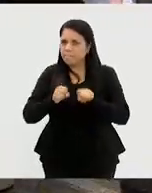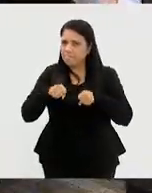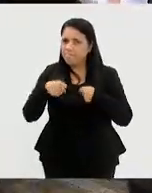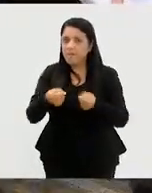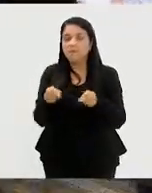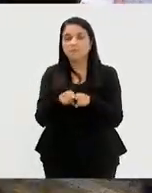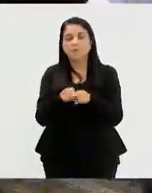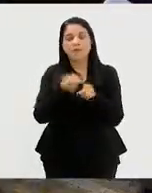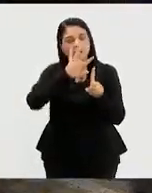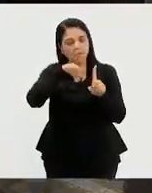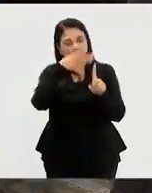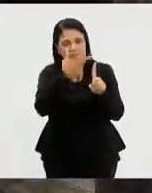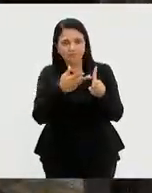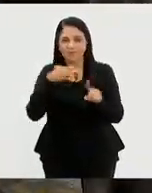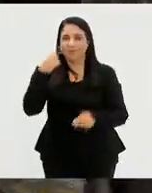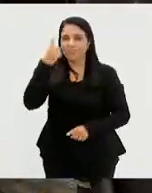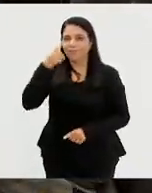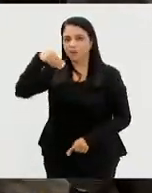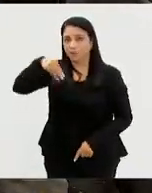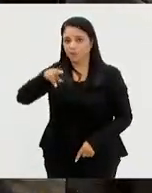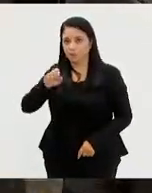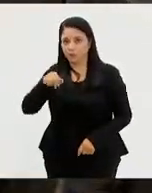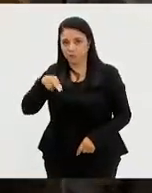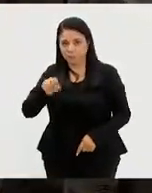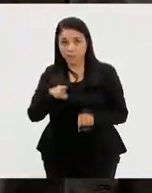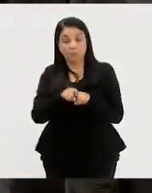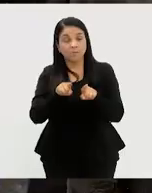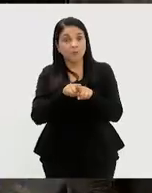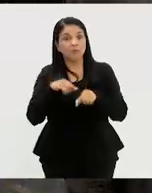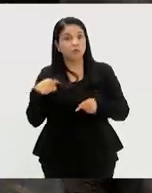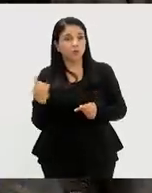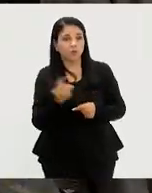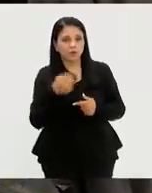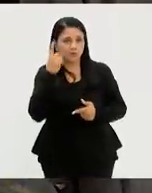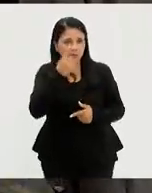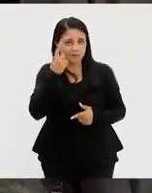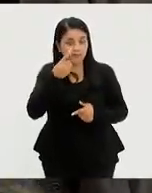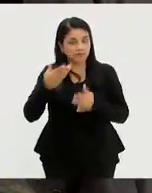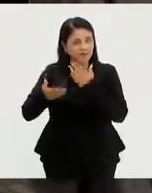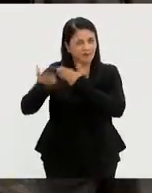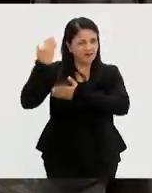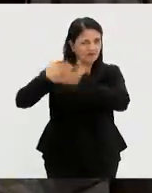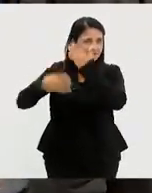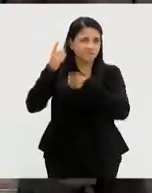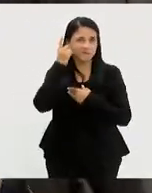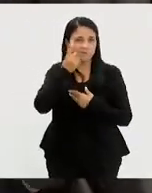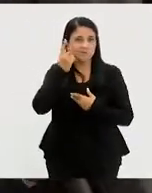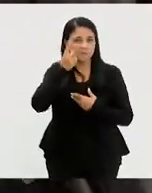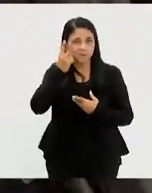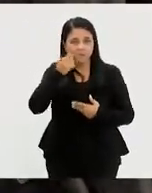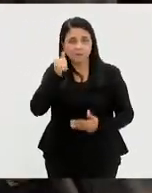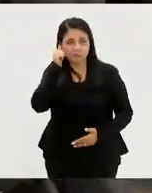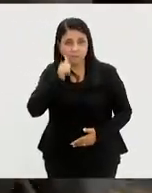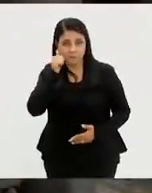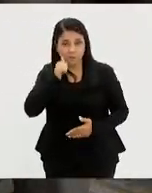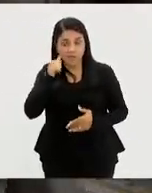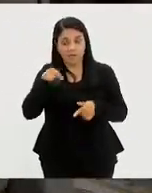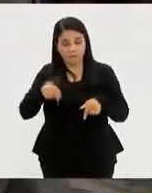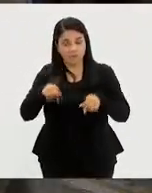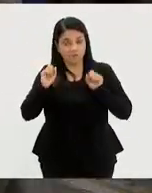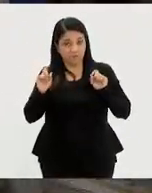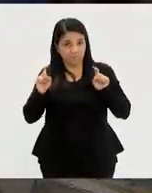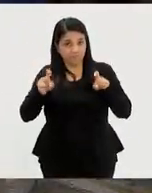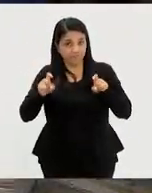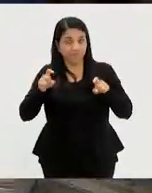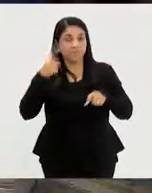muni mas elogiar a nós porque lá atrás quando as mulheres parlamentares dessa casa vossa excelência